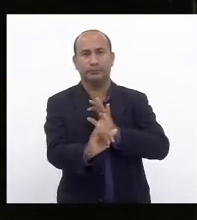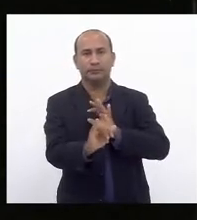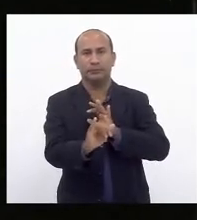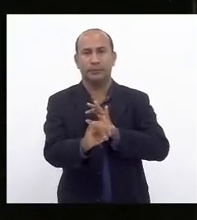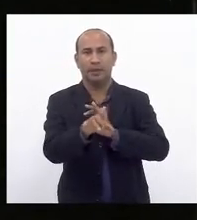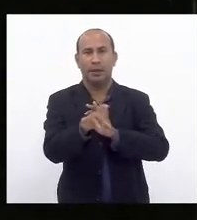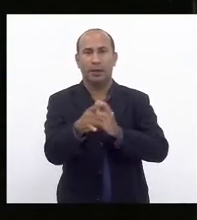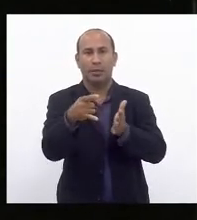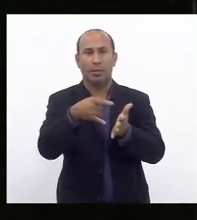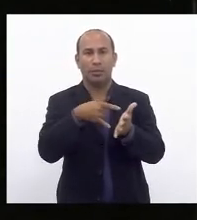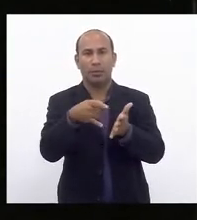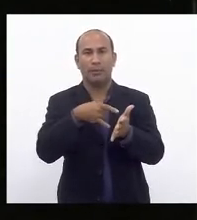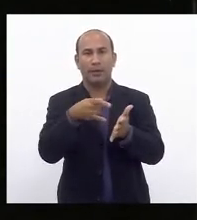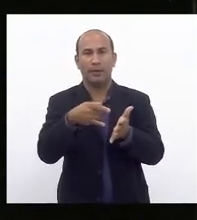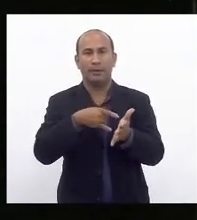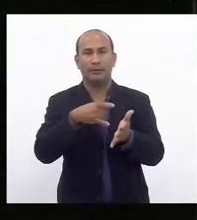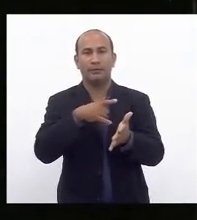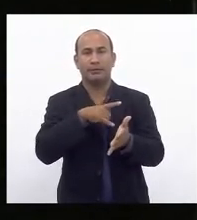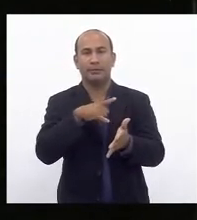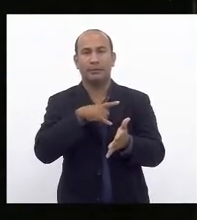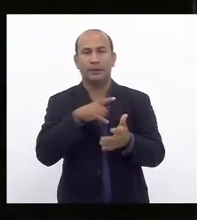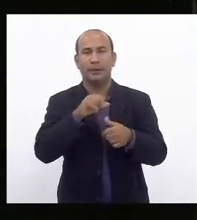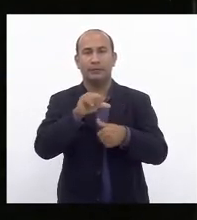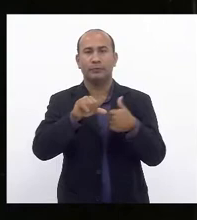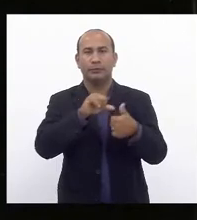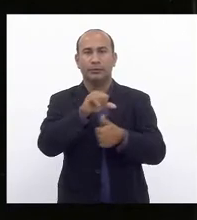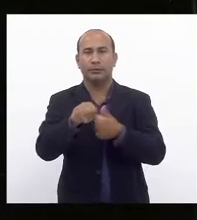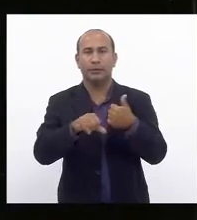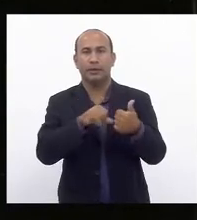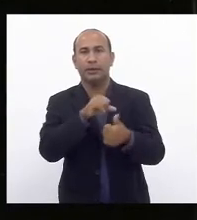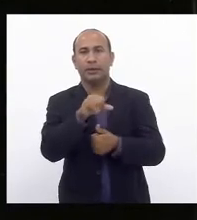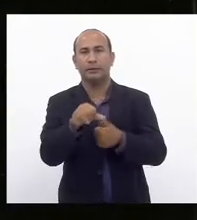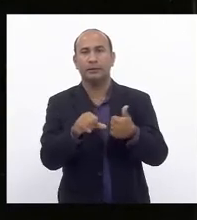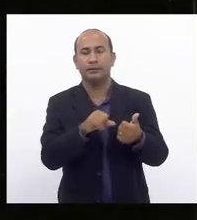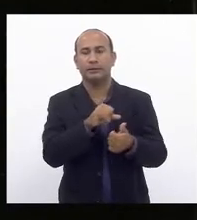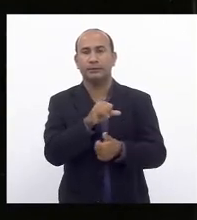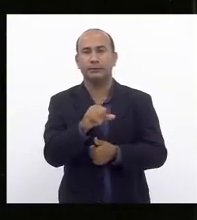é um documento com algumas alterações do decreto